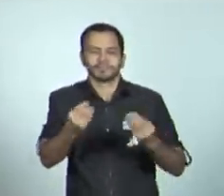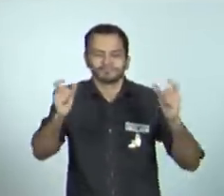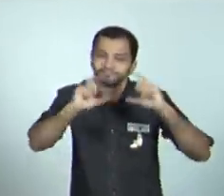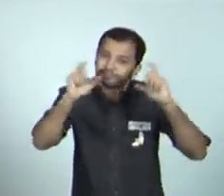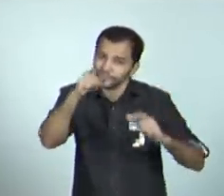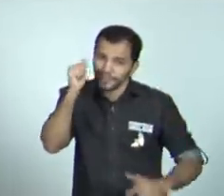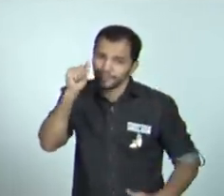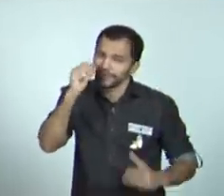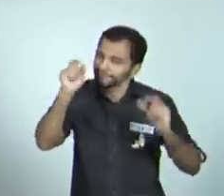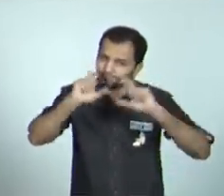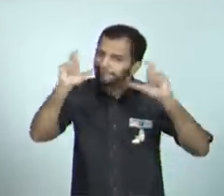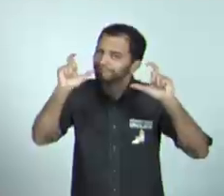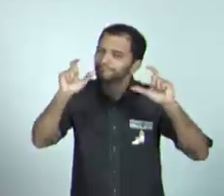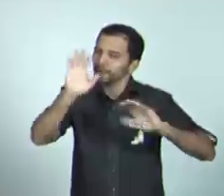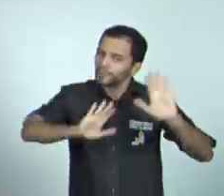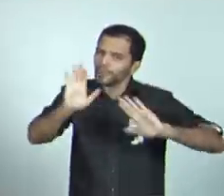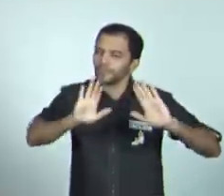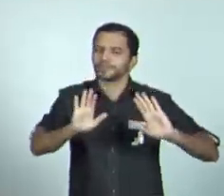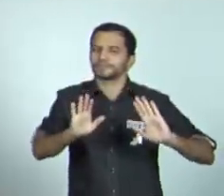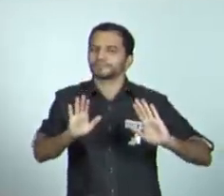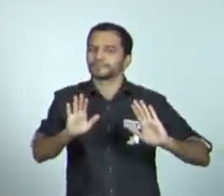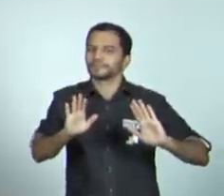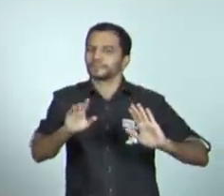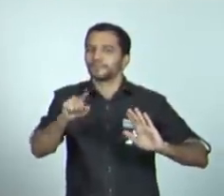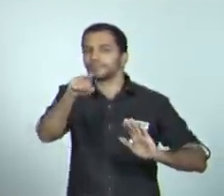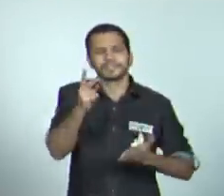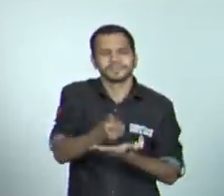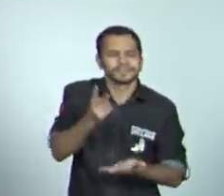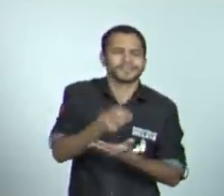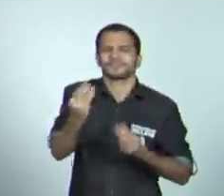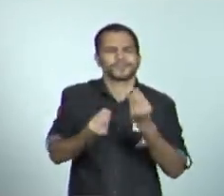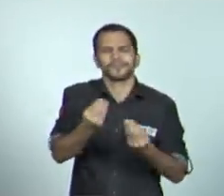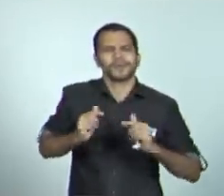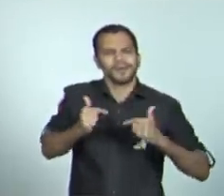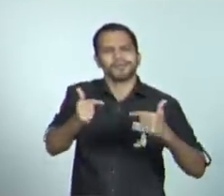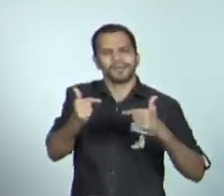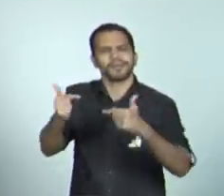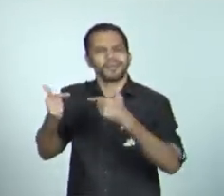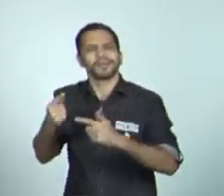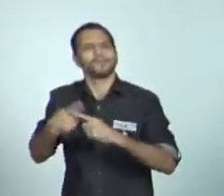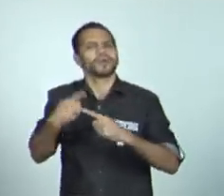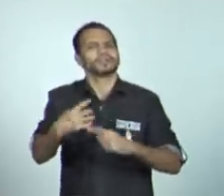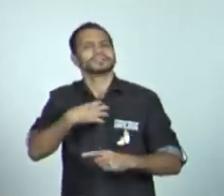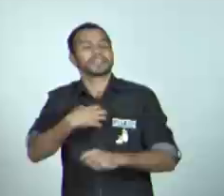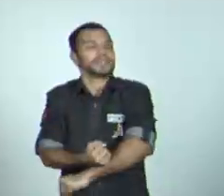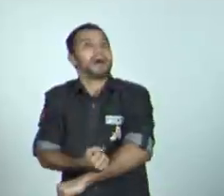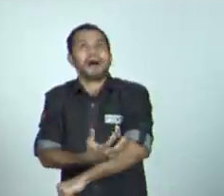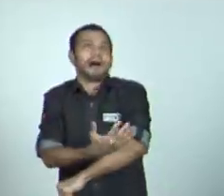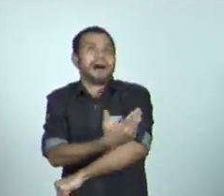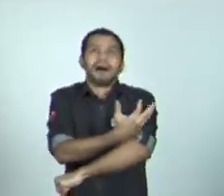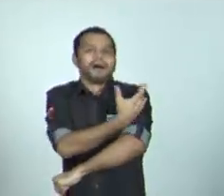ei acorda filha e até quando a gente vai decidir as coisas só pela emoção